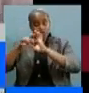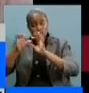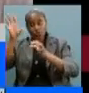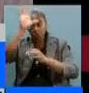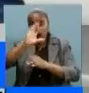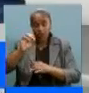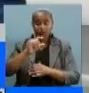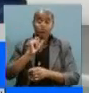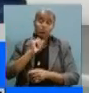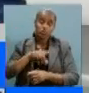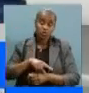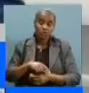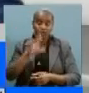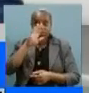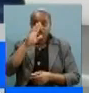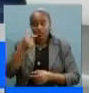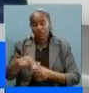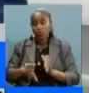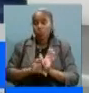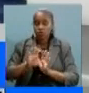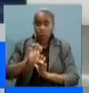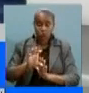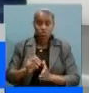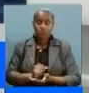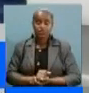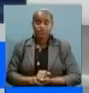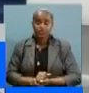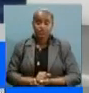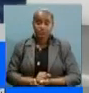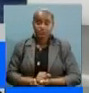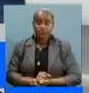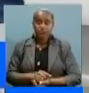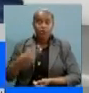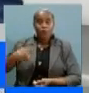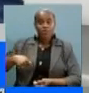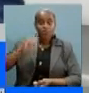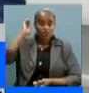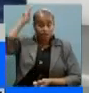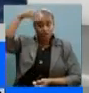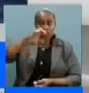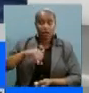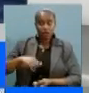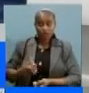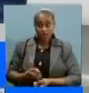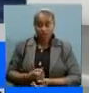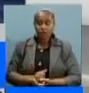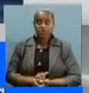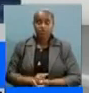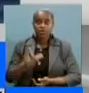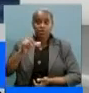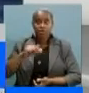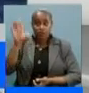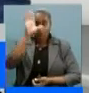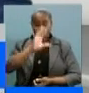É possível, se houver condições, que o Presidente da República de Cabo Verde e também